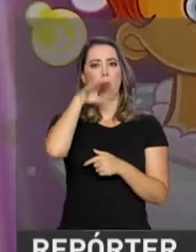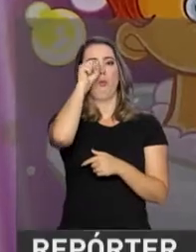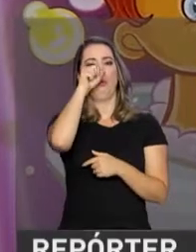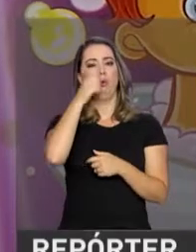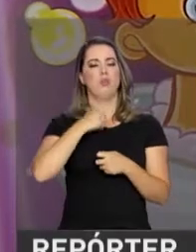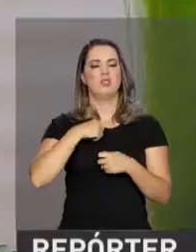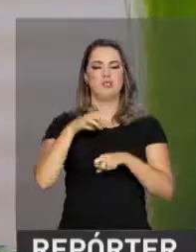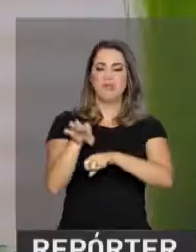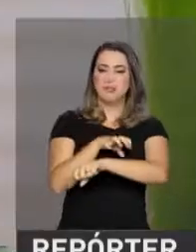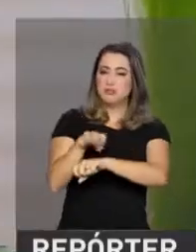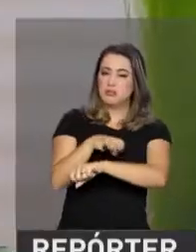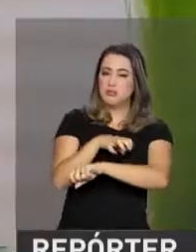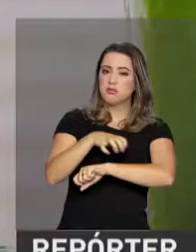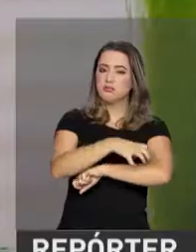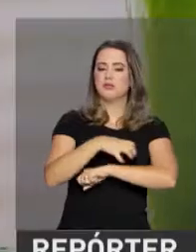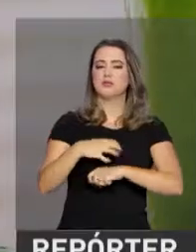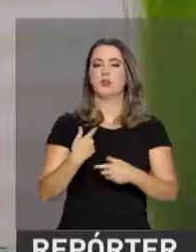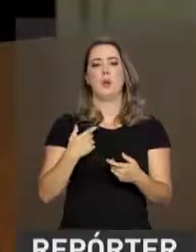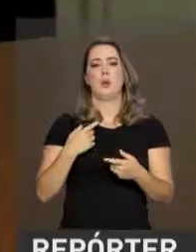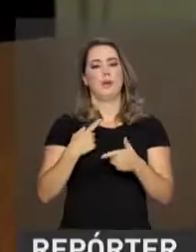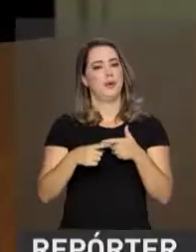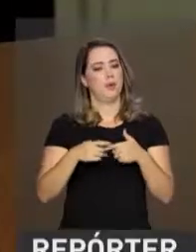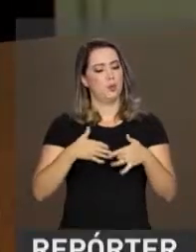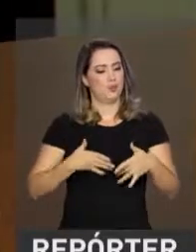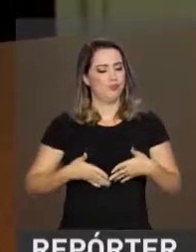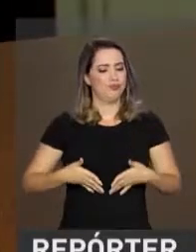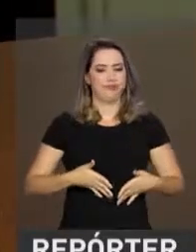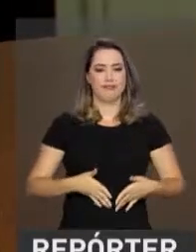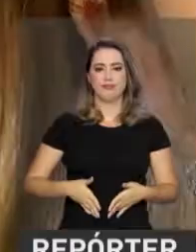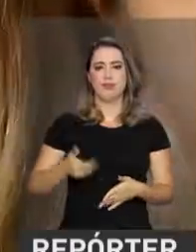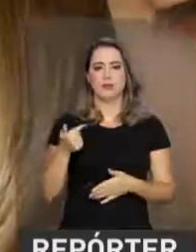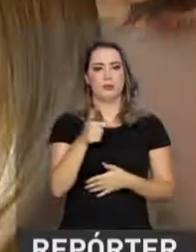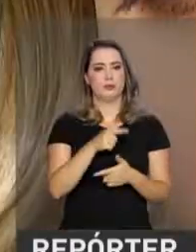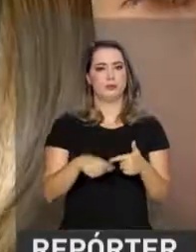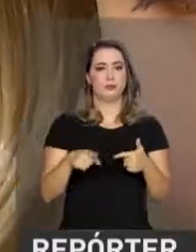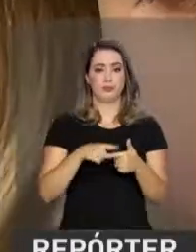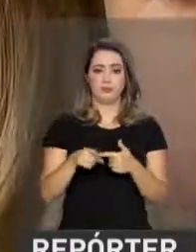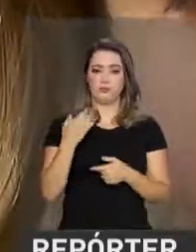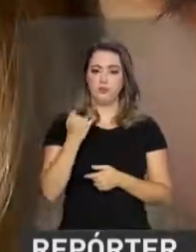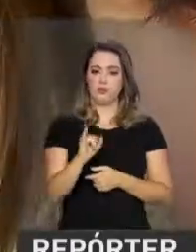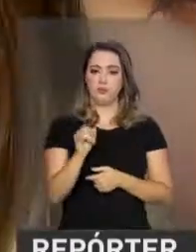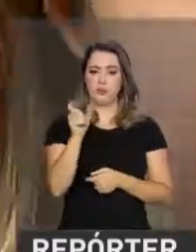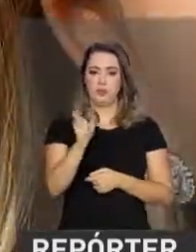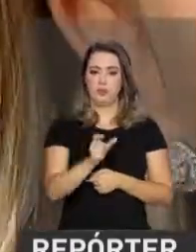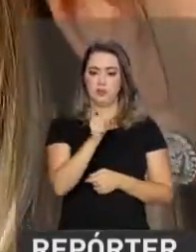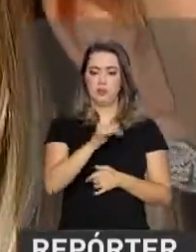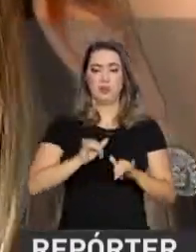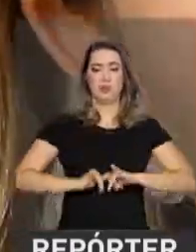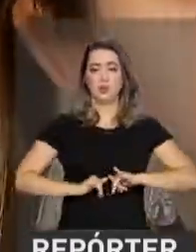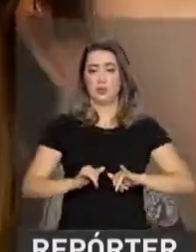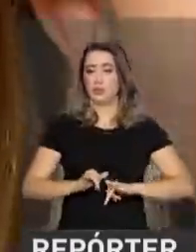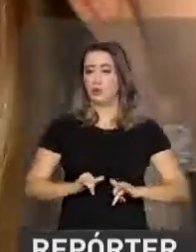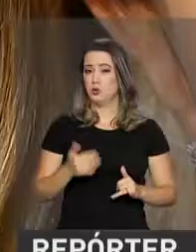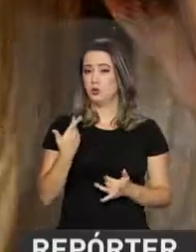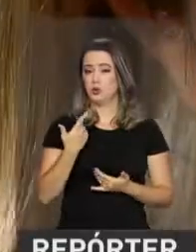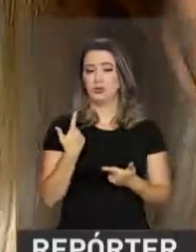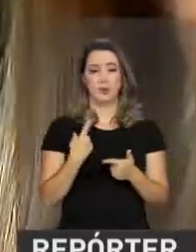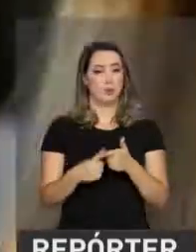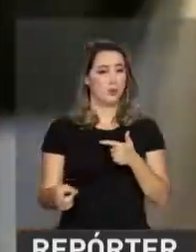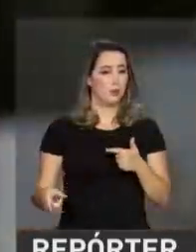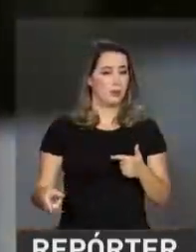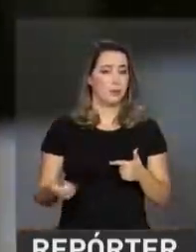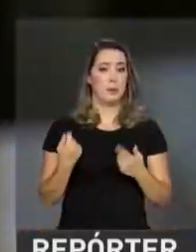alergias problemas digestivos e outras reações e caso o consumidor sofra algum tipo de prejuízo